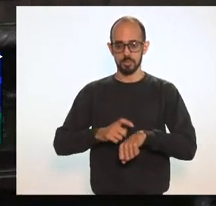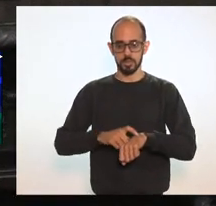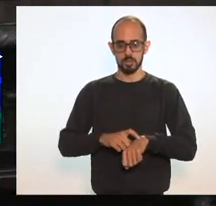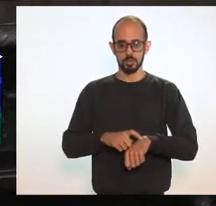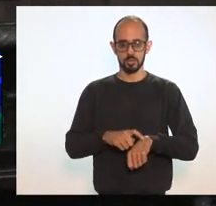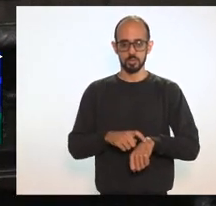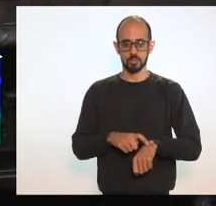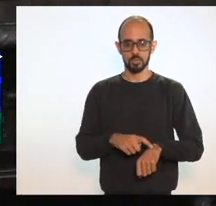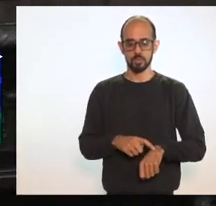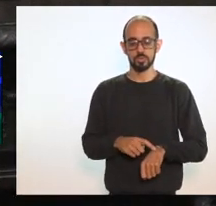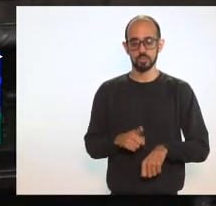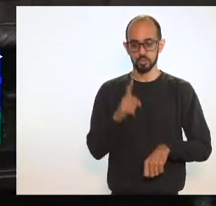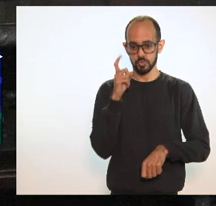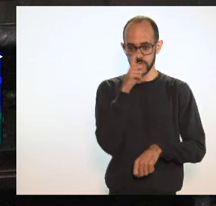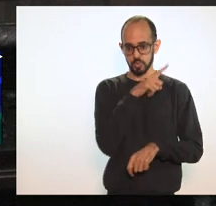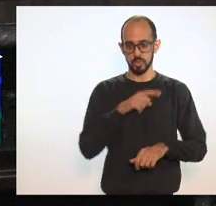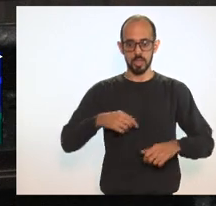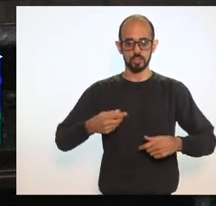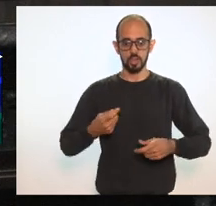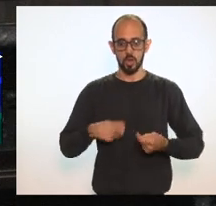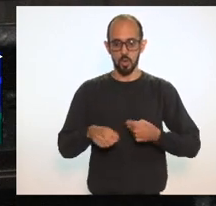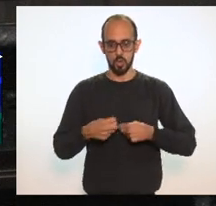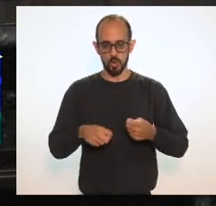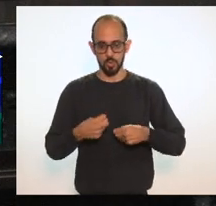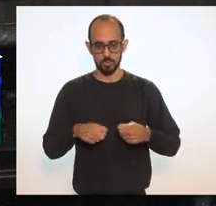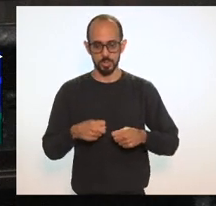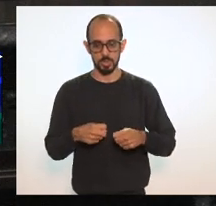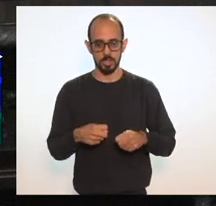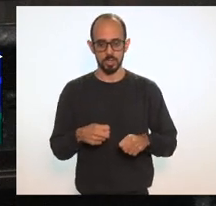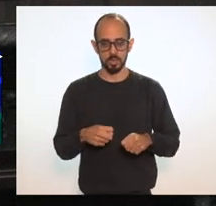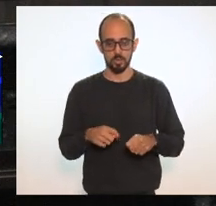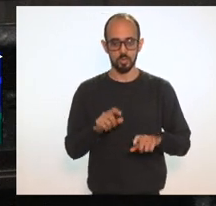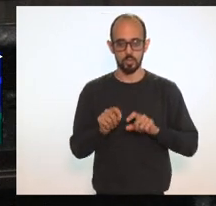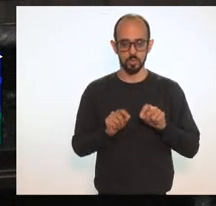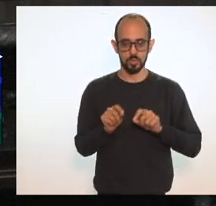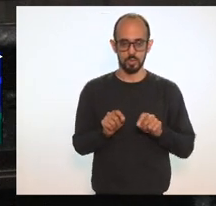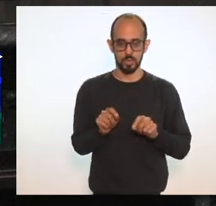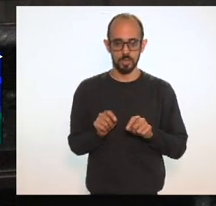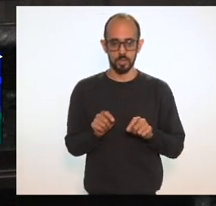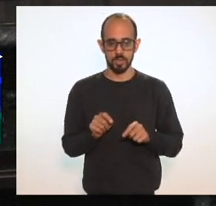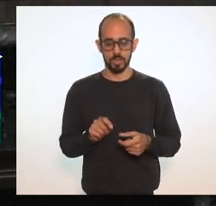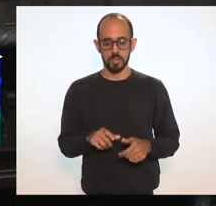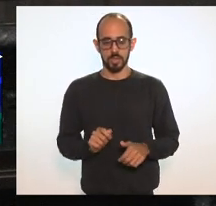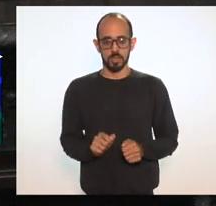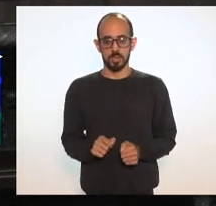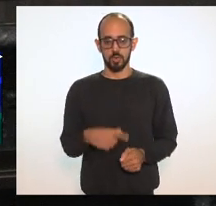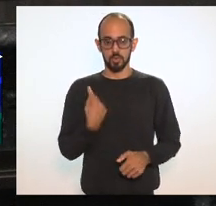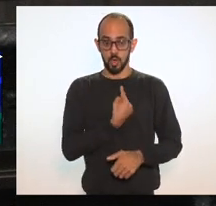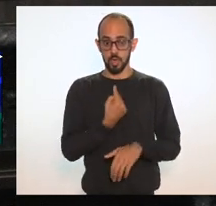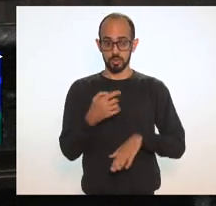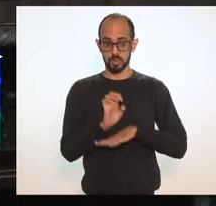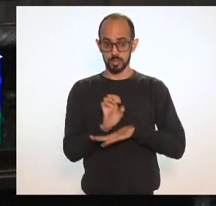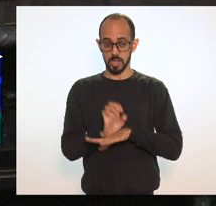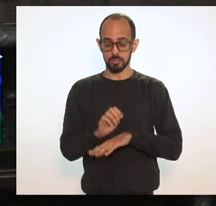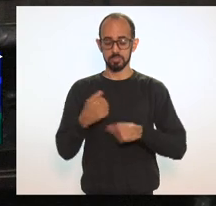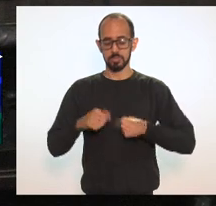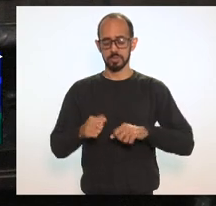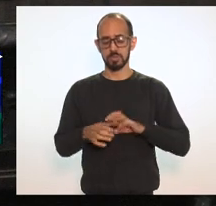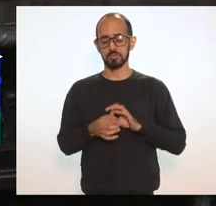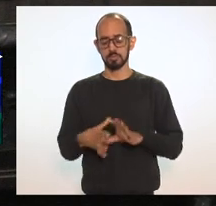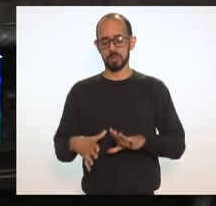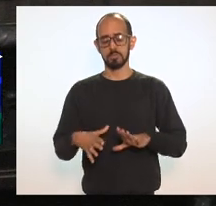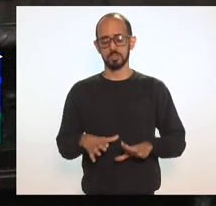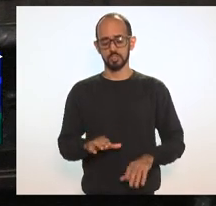Econômica e das atividades econômicas no nosso estado permitir